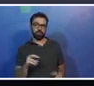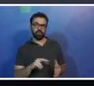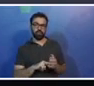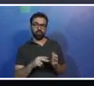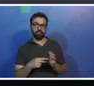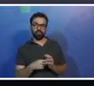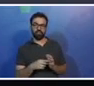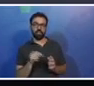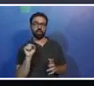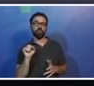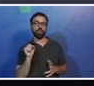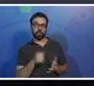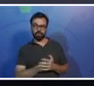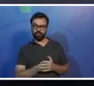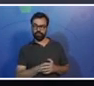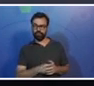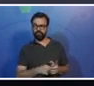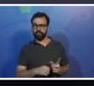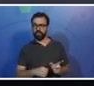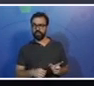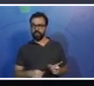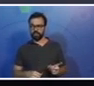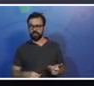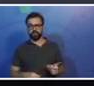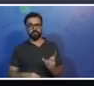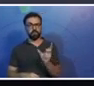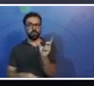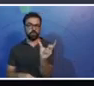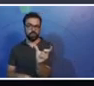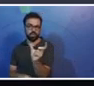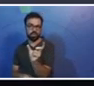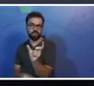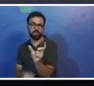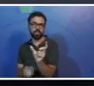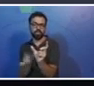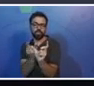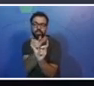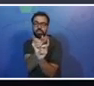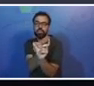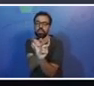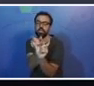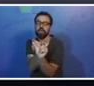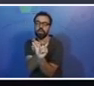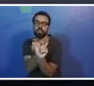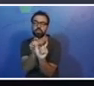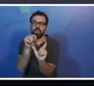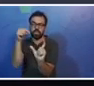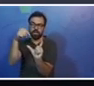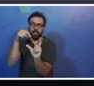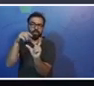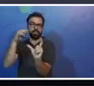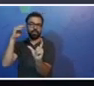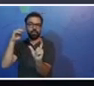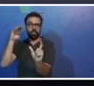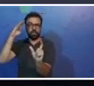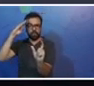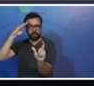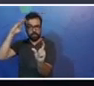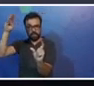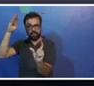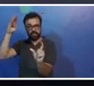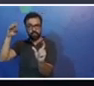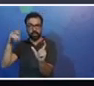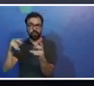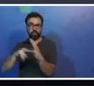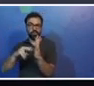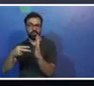é radical, professora? É onde eu tenho a parte da palavra, onde eu tenho o significado. Quando eu bato o olho, eu já percebo.